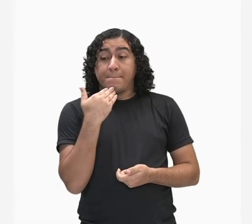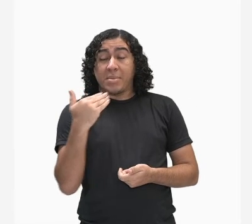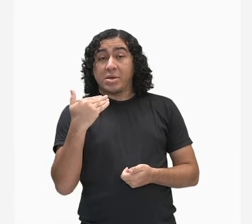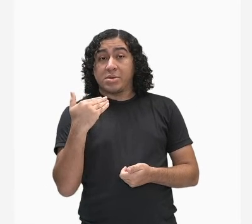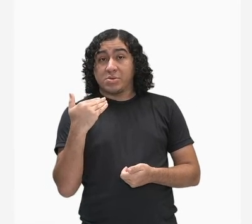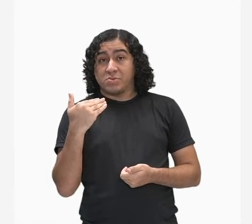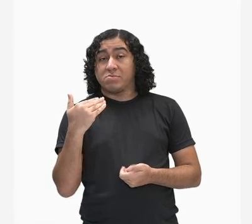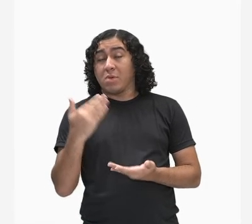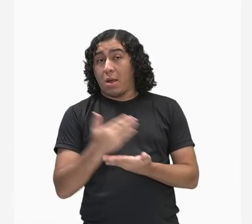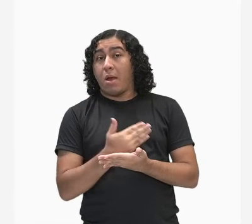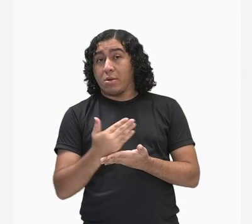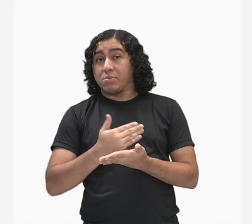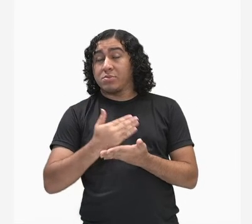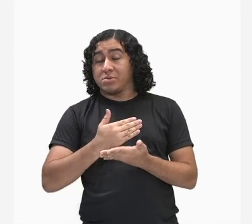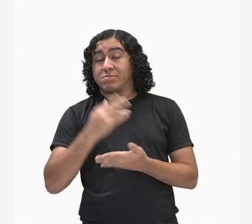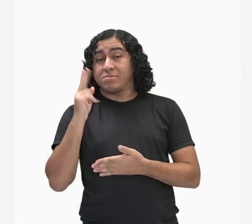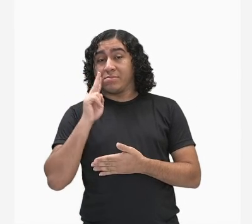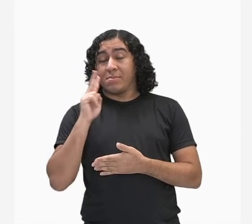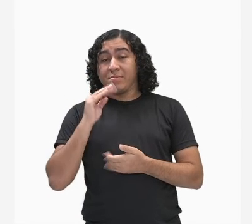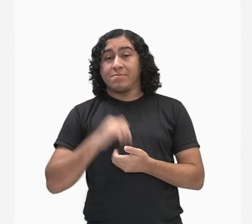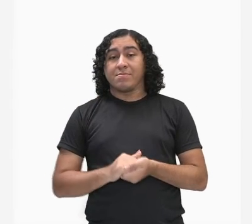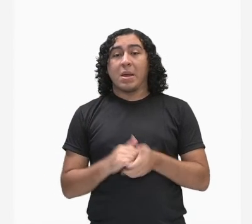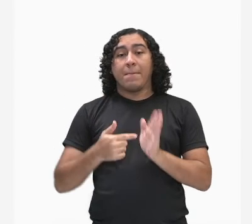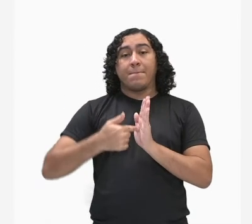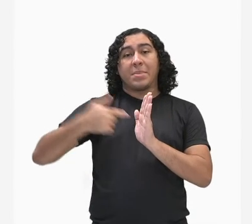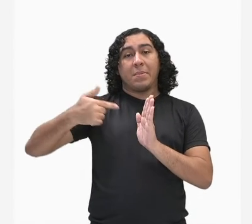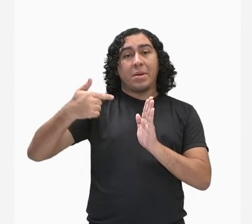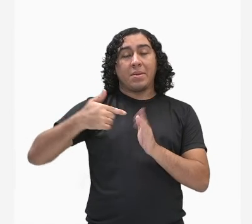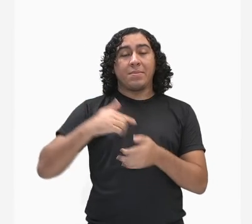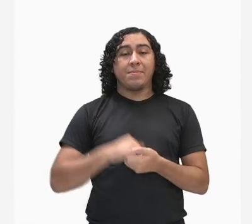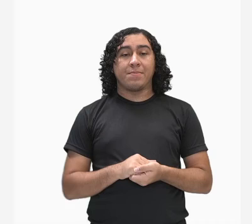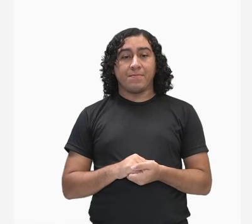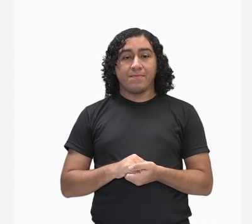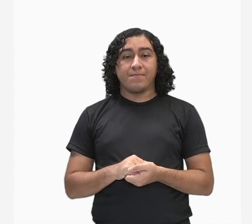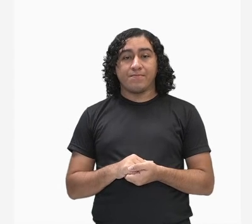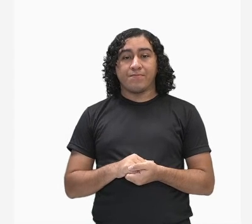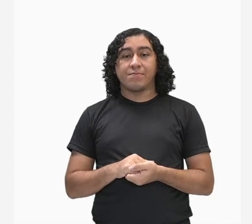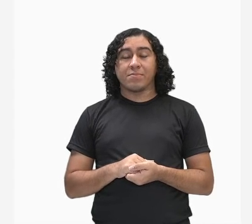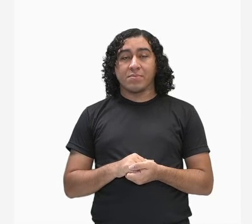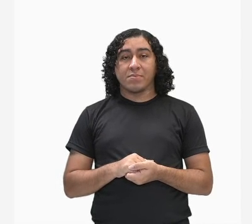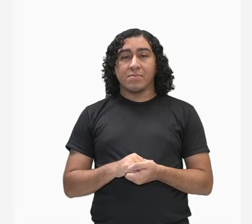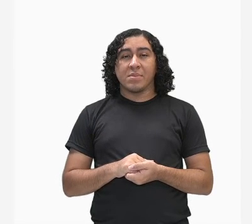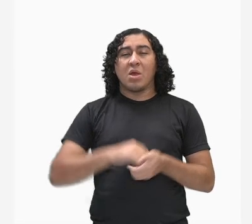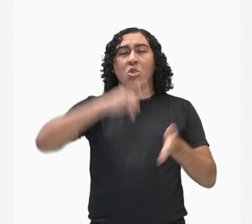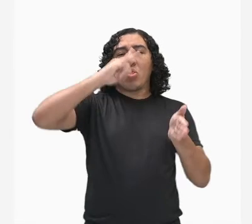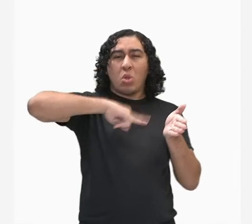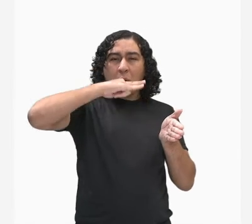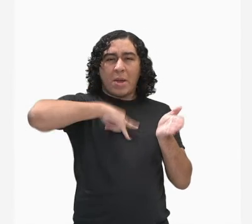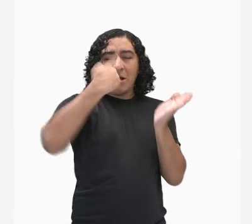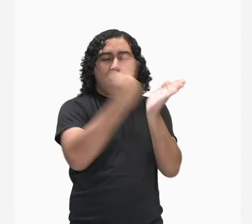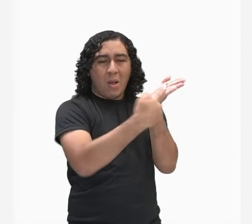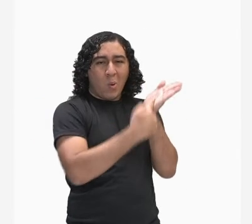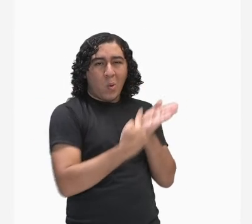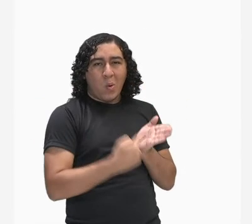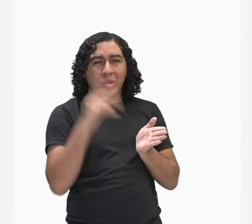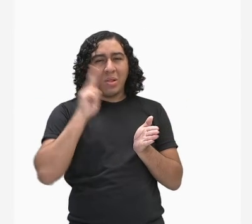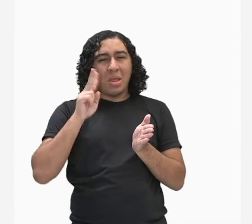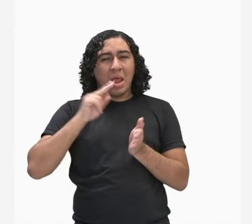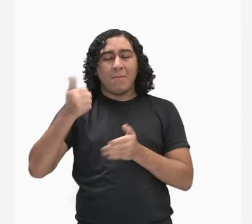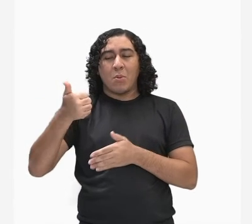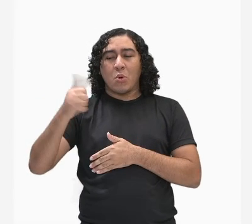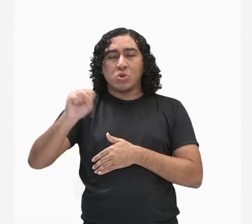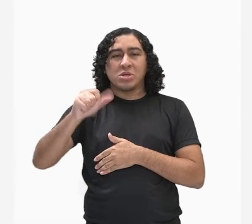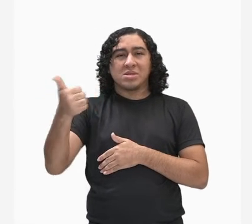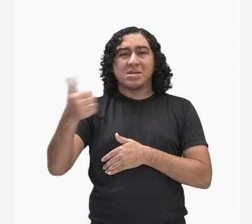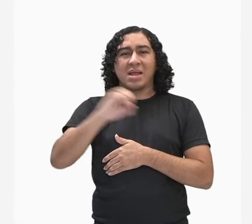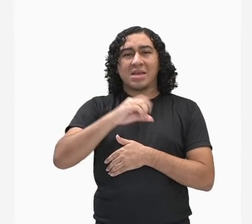condições. Primeiro, renovação dos tratados de 1810, aqueles tratados, né, que nós vimos lá, que deixa o